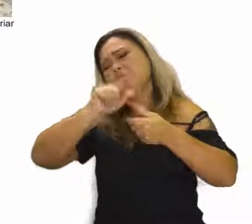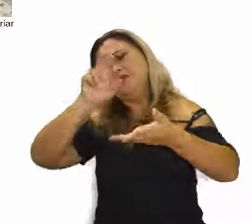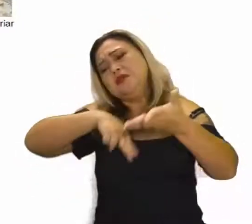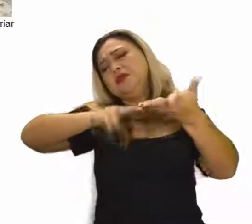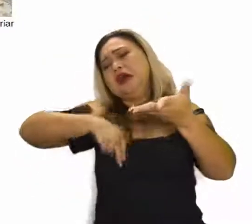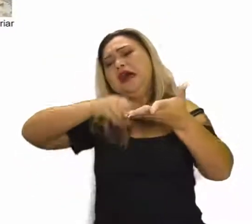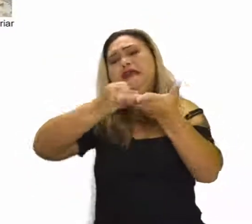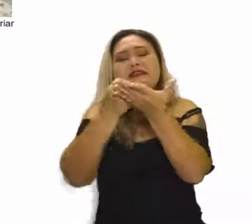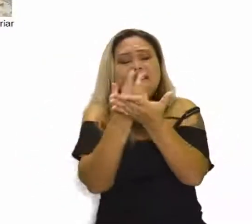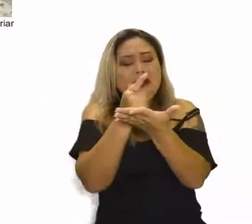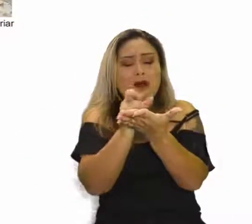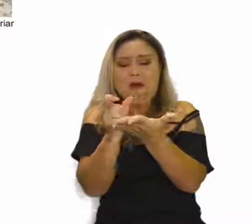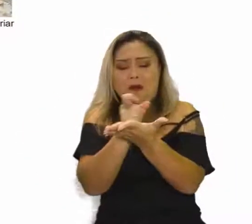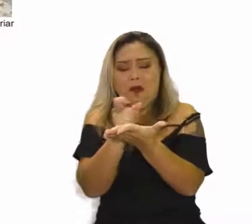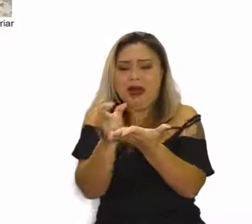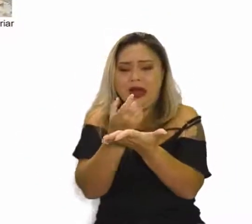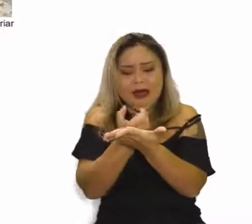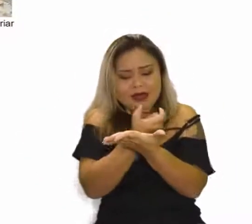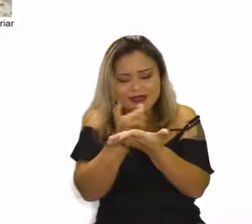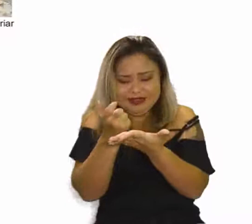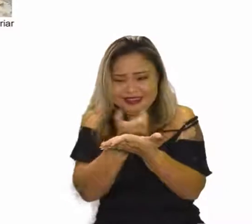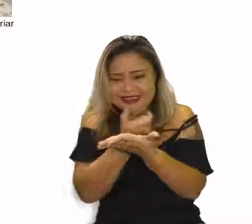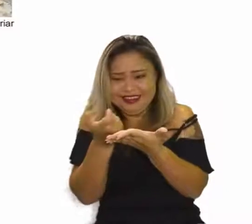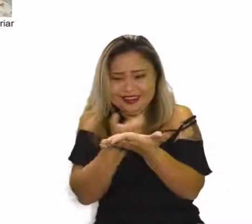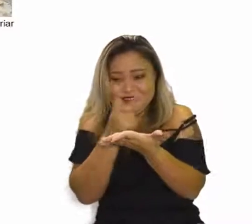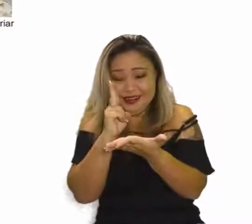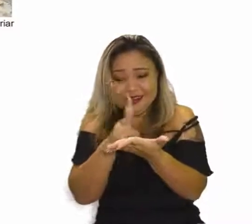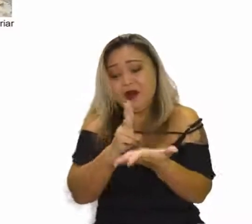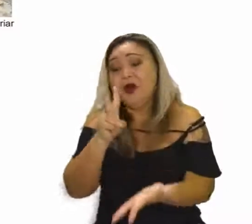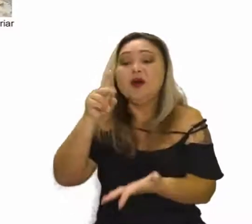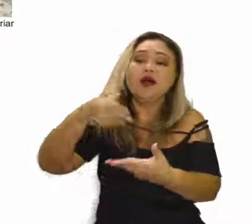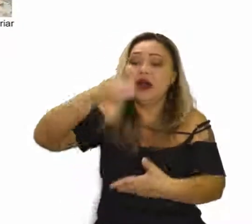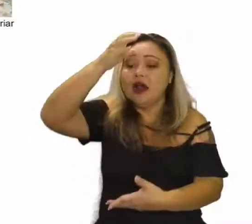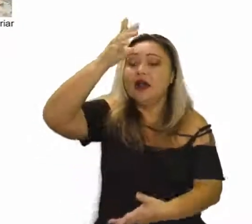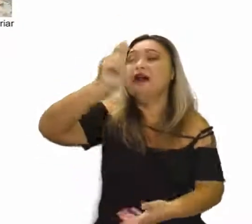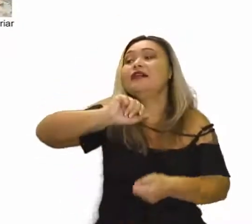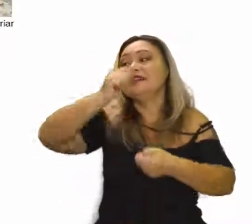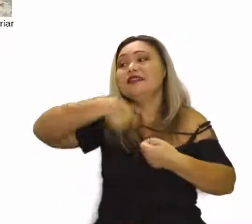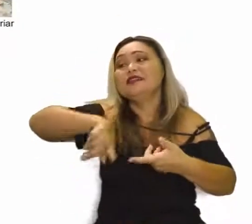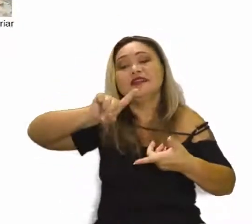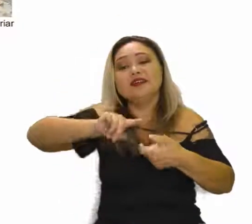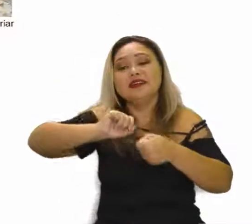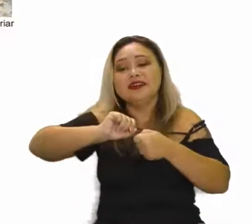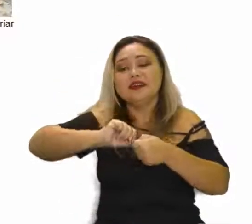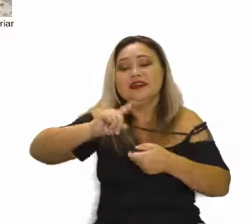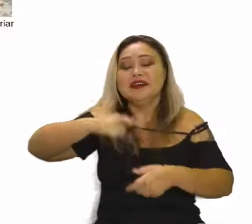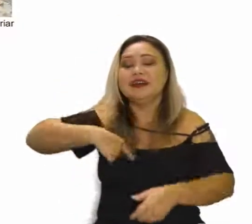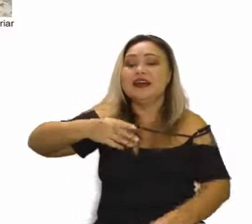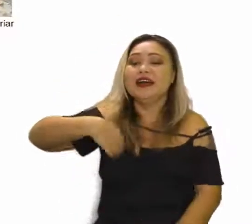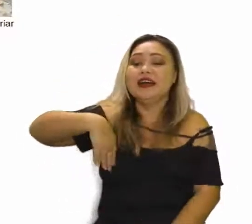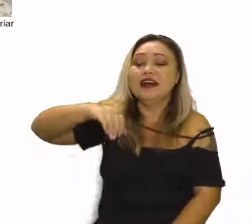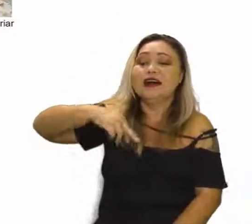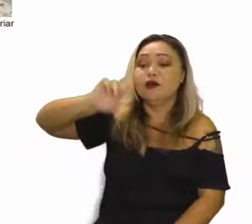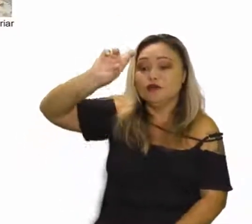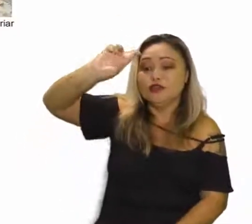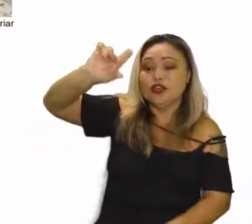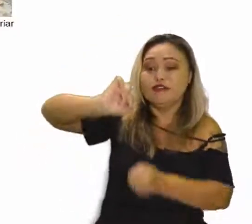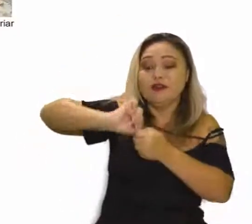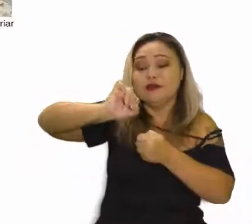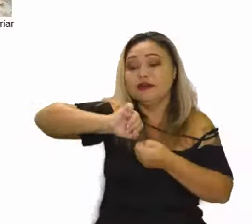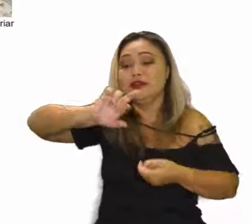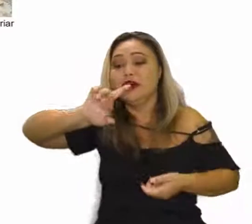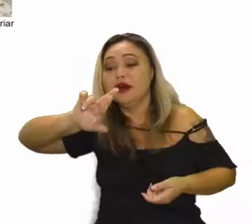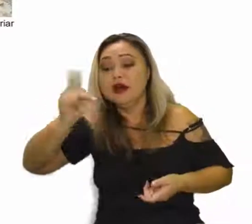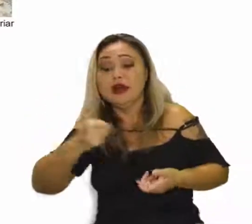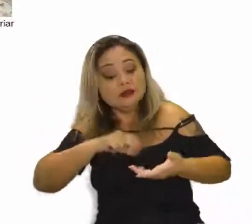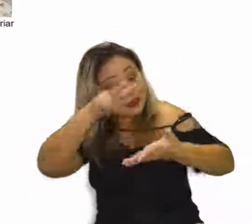alfabetizado. Não foi? Foi. O tio vai ler quando achar... Eita, daqui a pouco a chefe manda pro RH. Não,